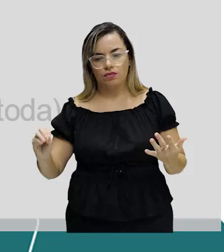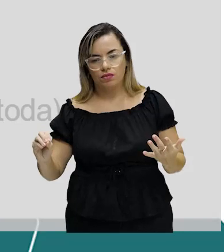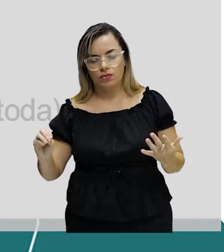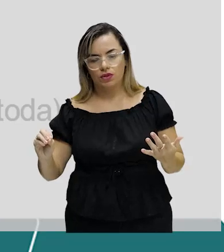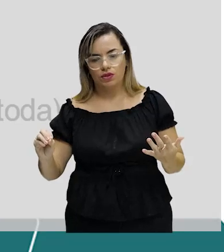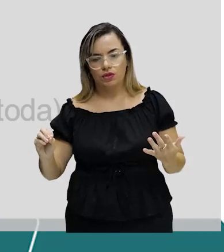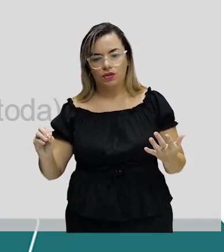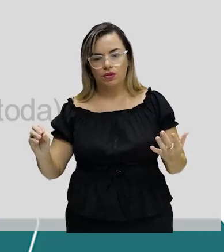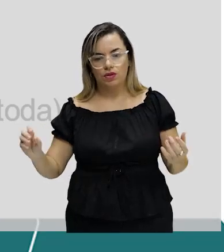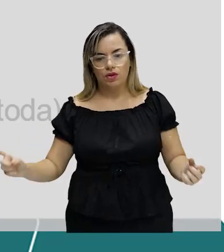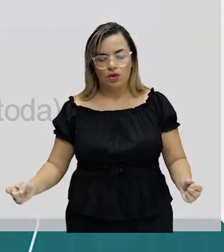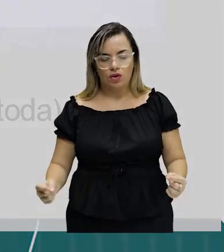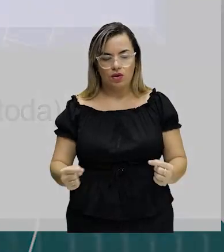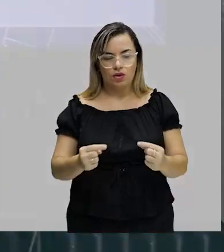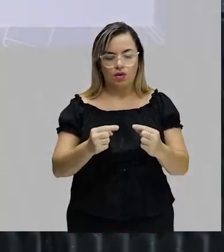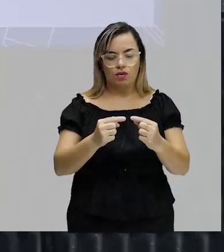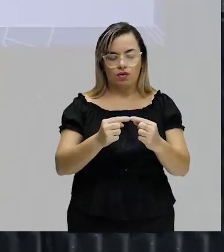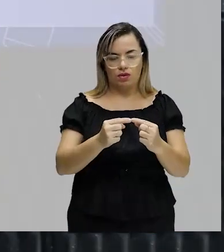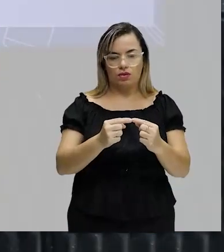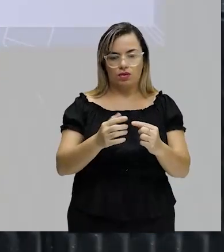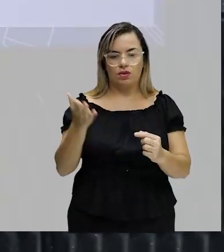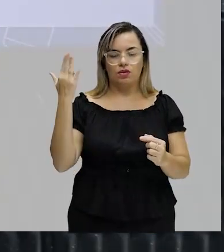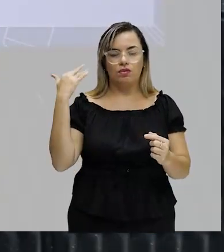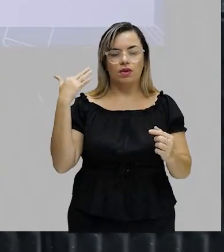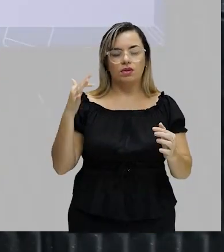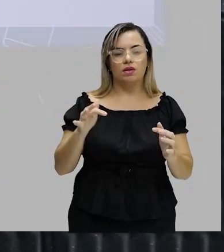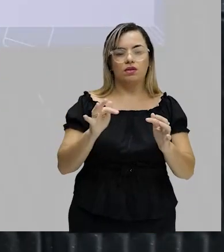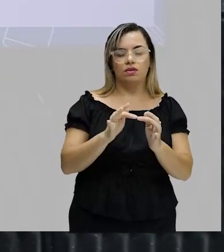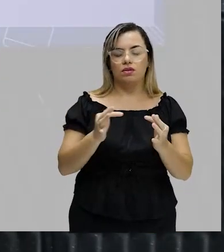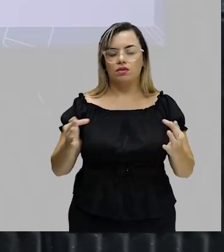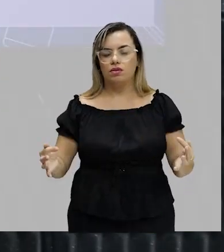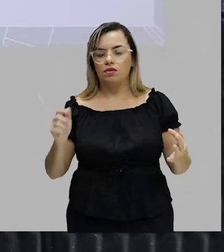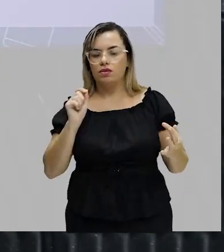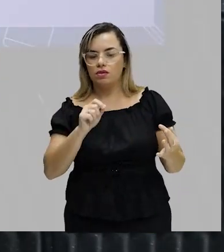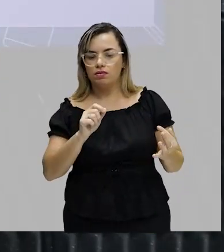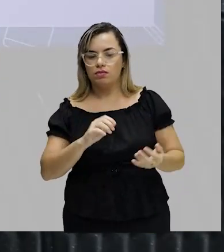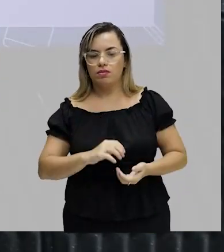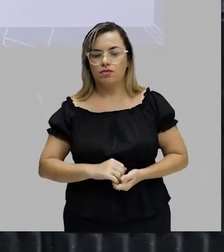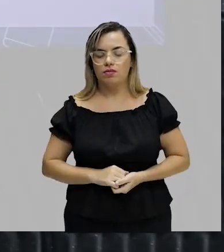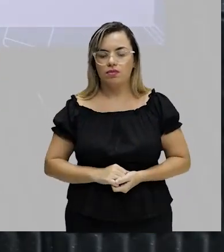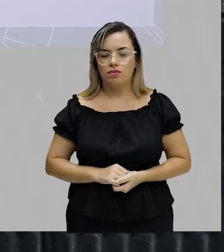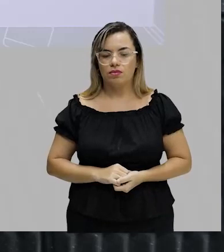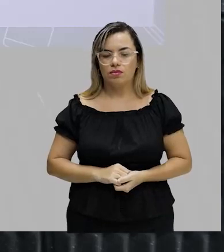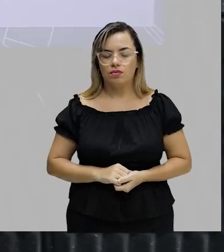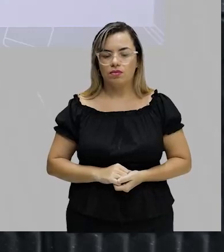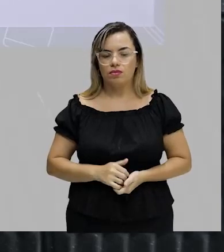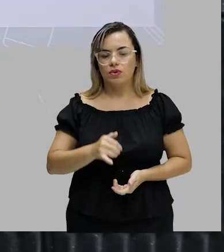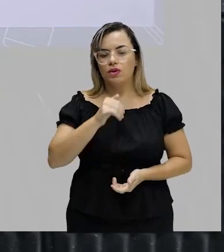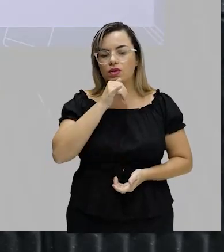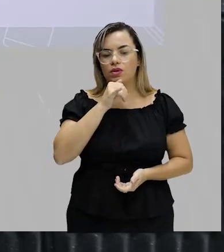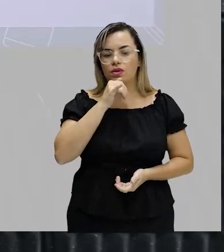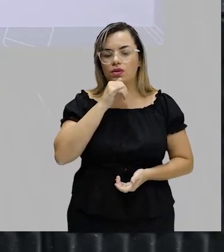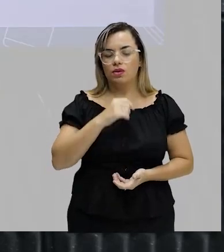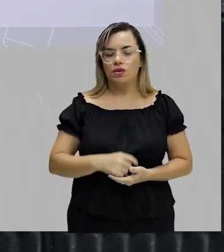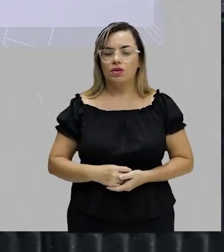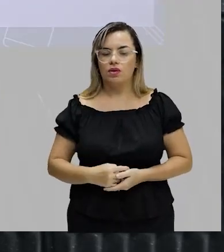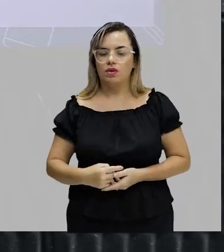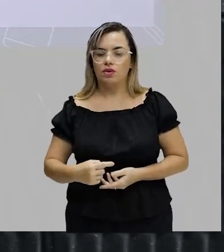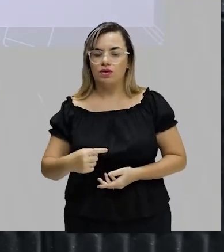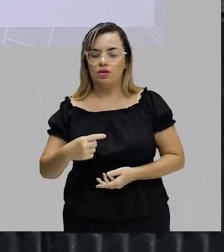got stuck in traffic because there had been an accident. Eu fiquei preso no